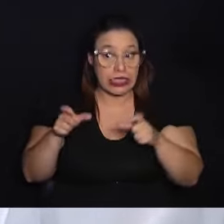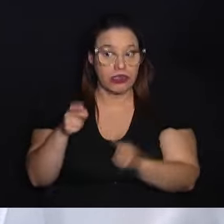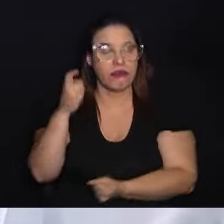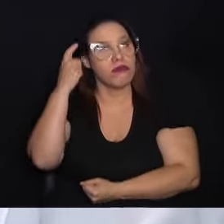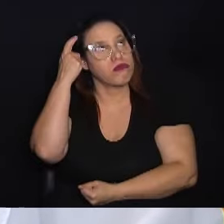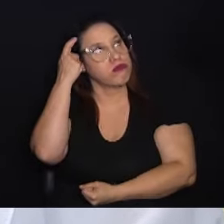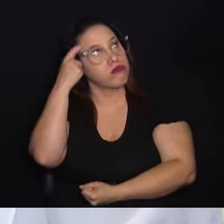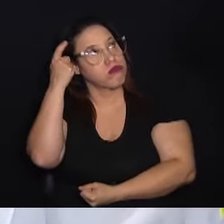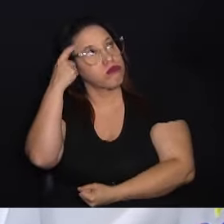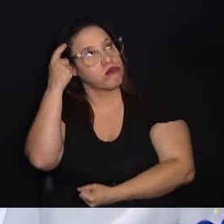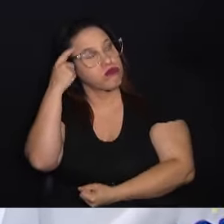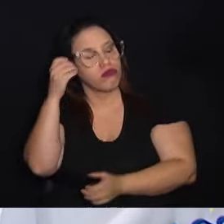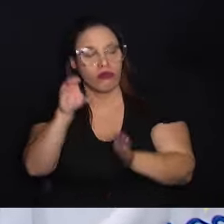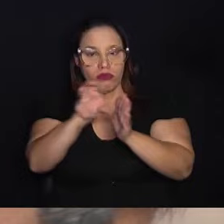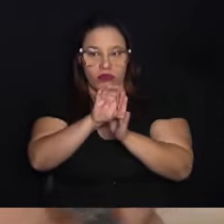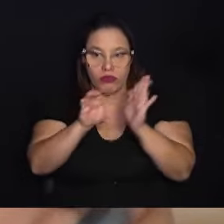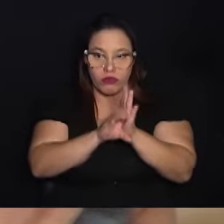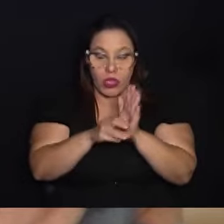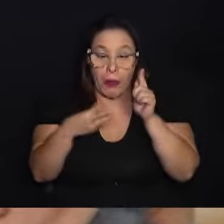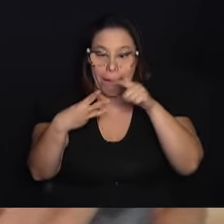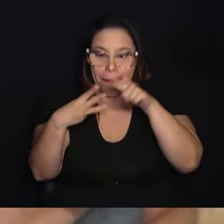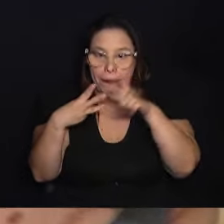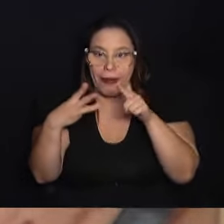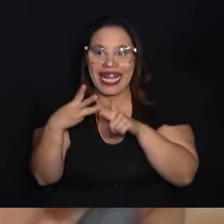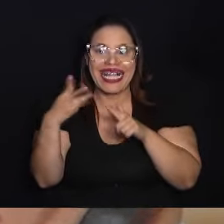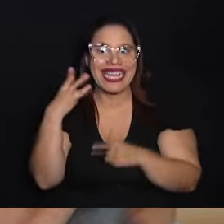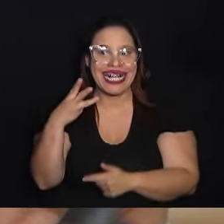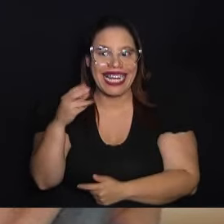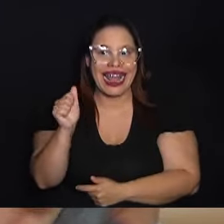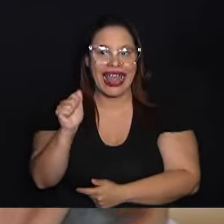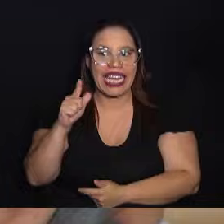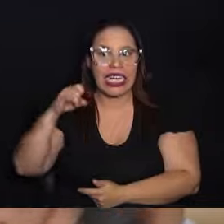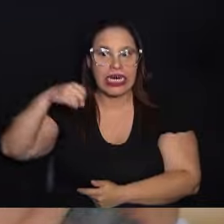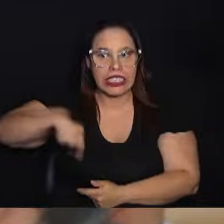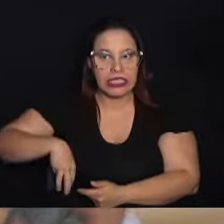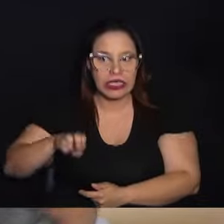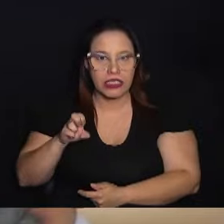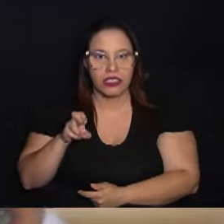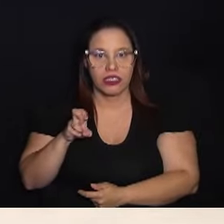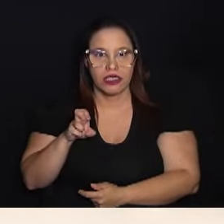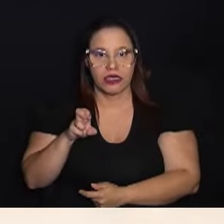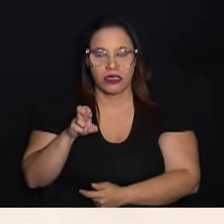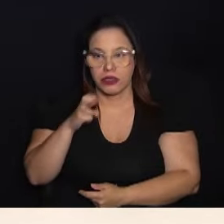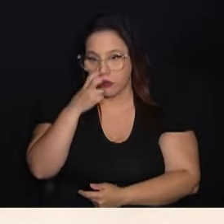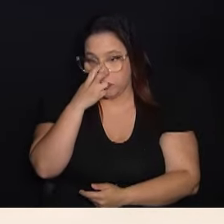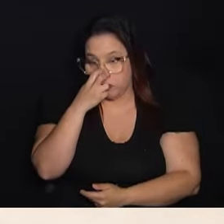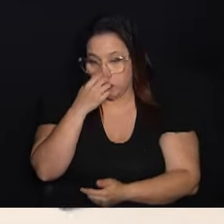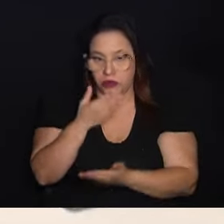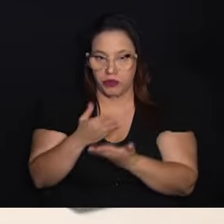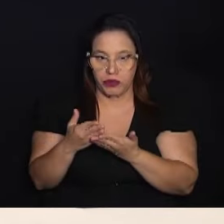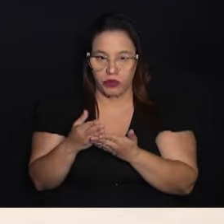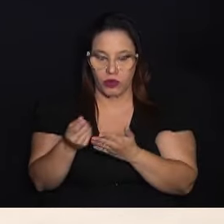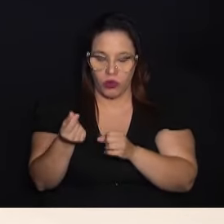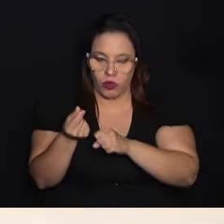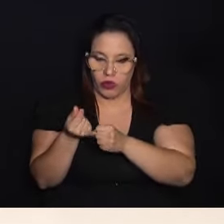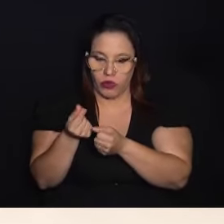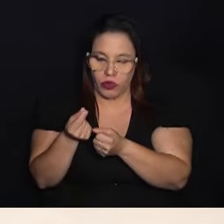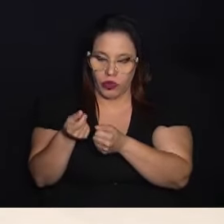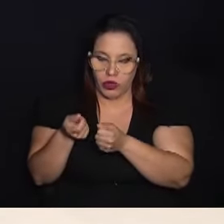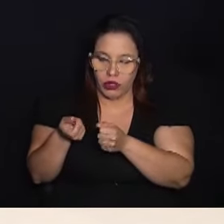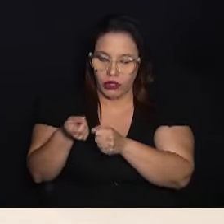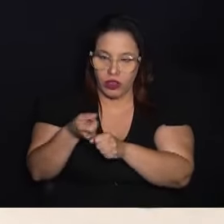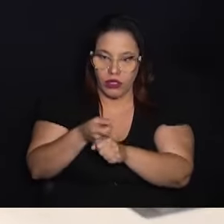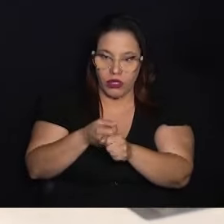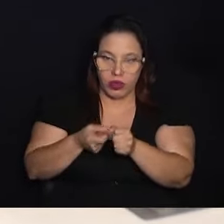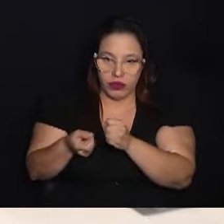minha, transforma várias pessoas. Pensando em atualizar o seu currículo pela terceira vez, a Aline está fazendo algum curso do Senac.